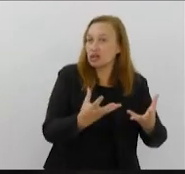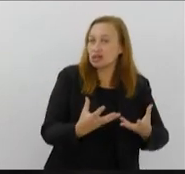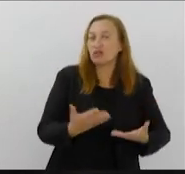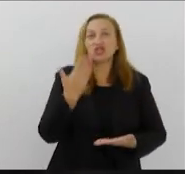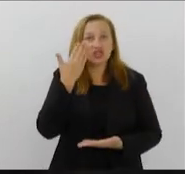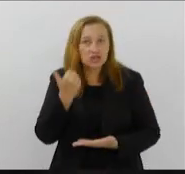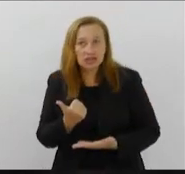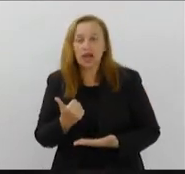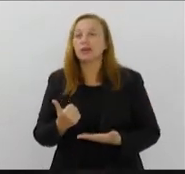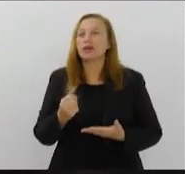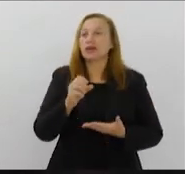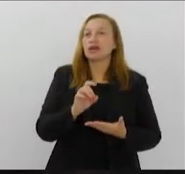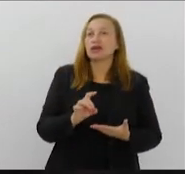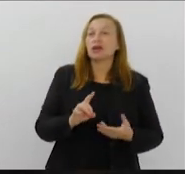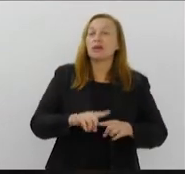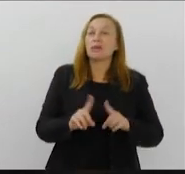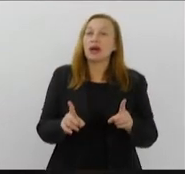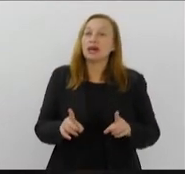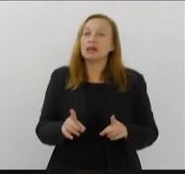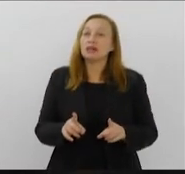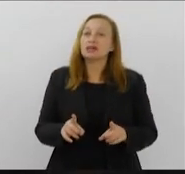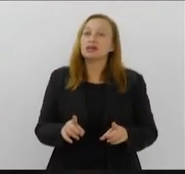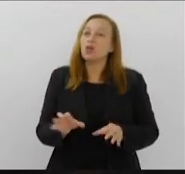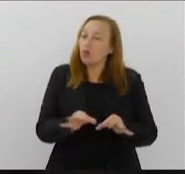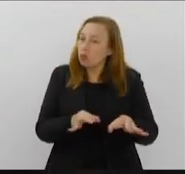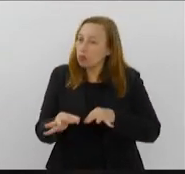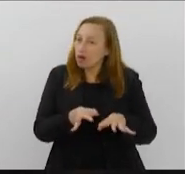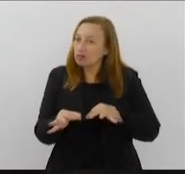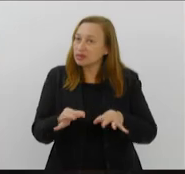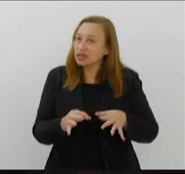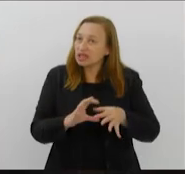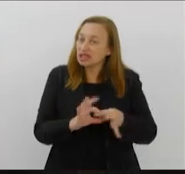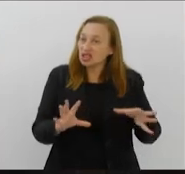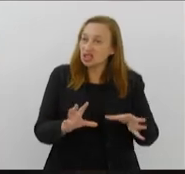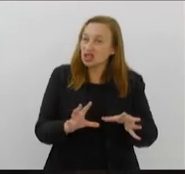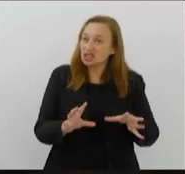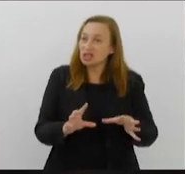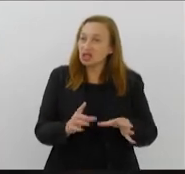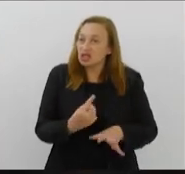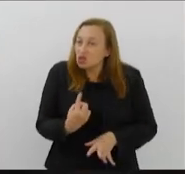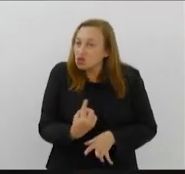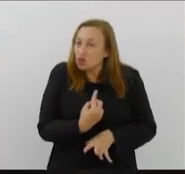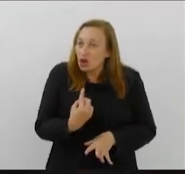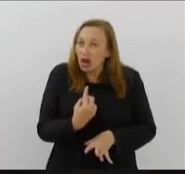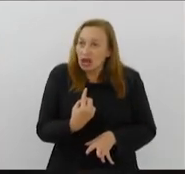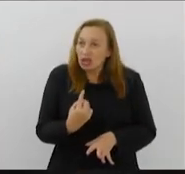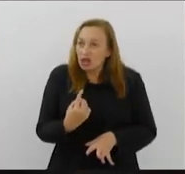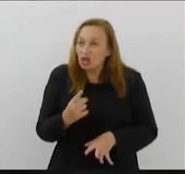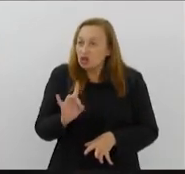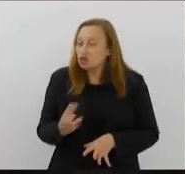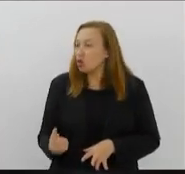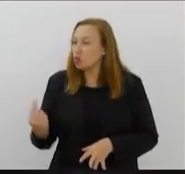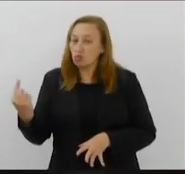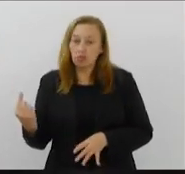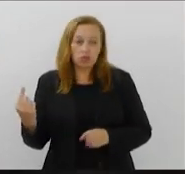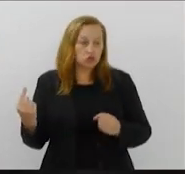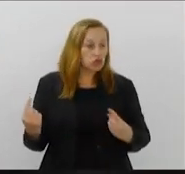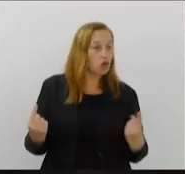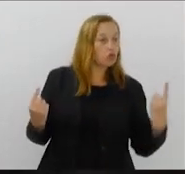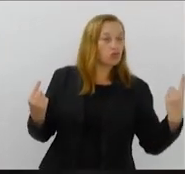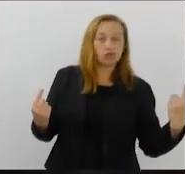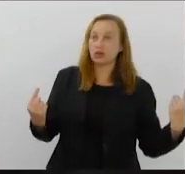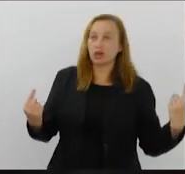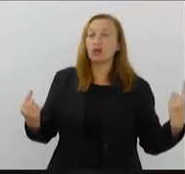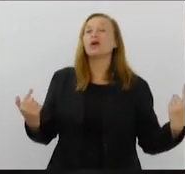gente sabe isso. Mas o plano, ele precisa deixar de ser ações isoladas, um aqui, outro aqui, e a gente começar a